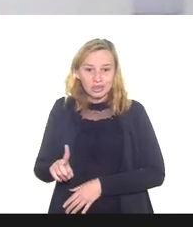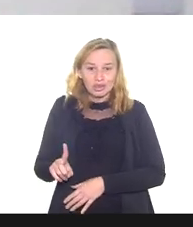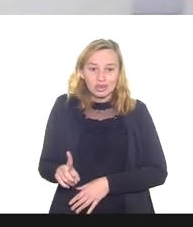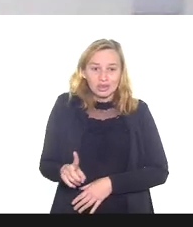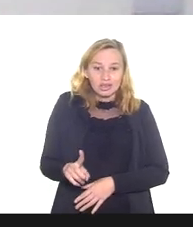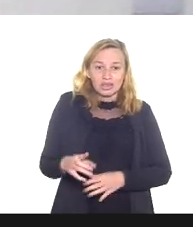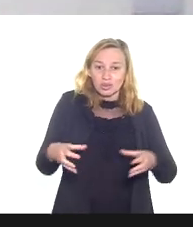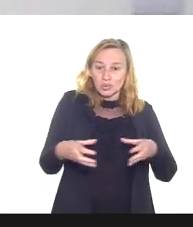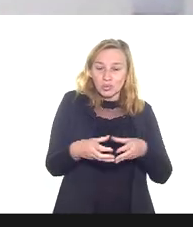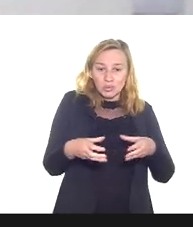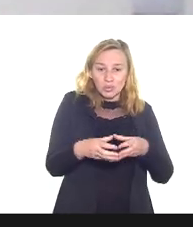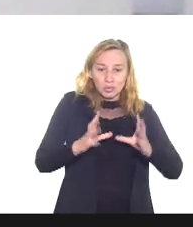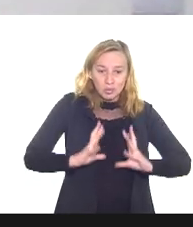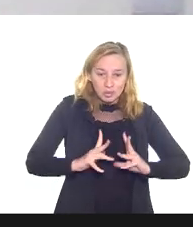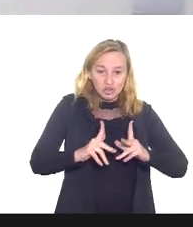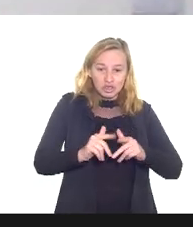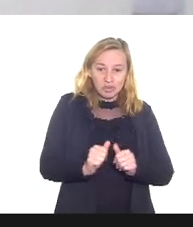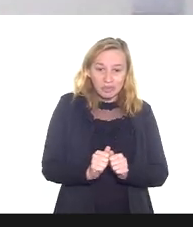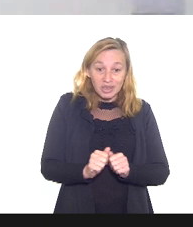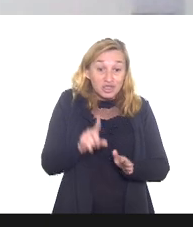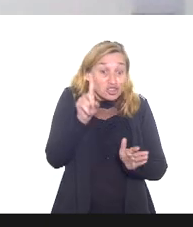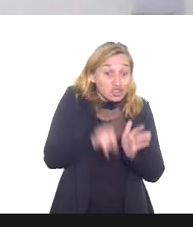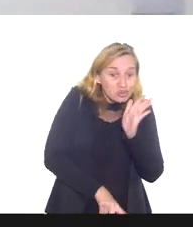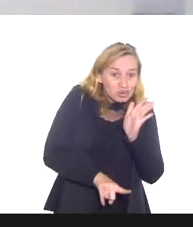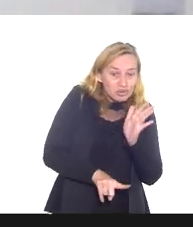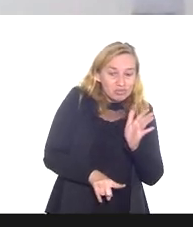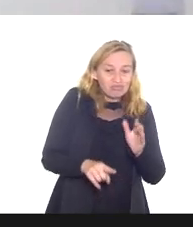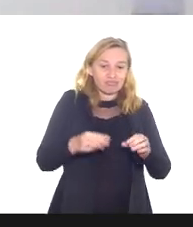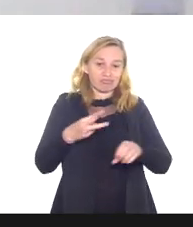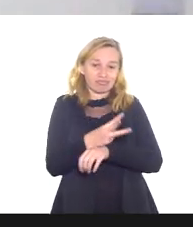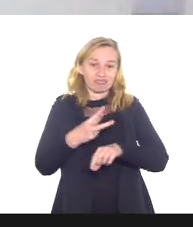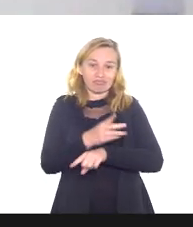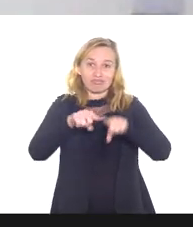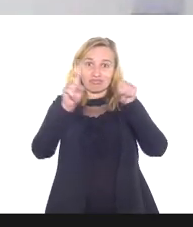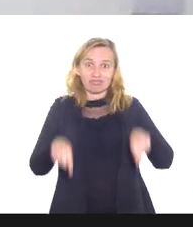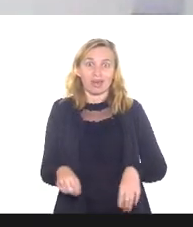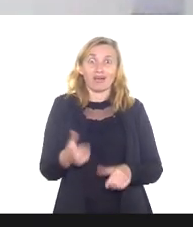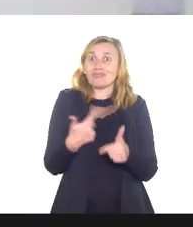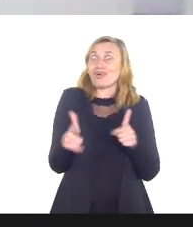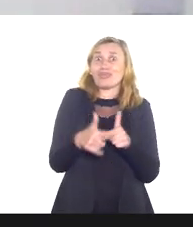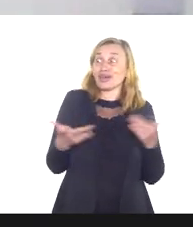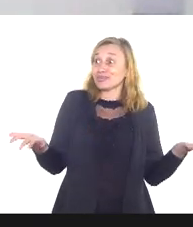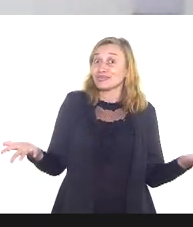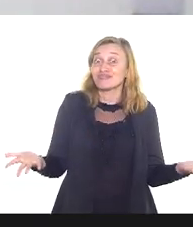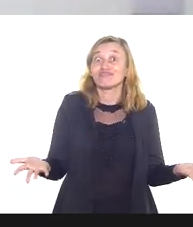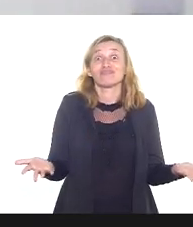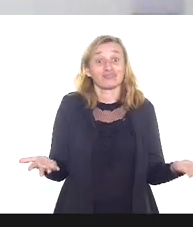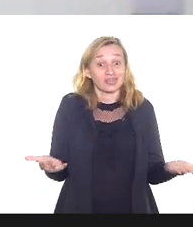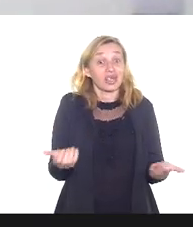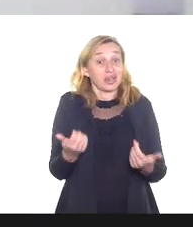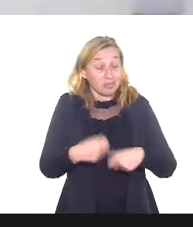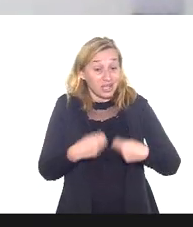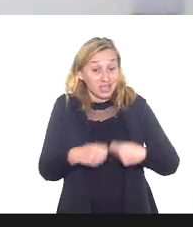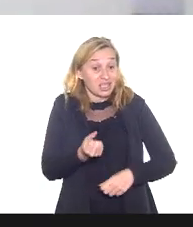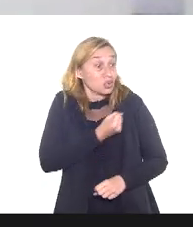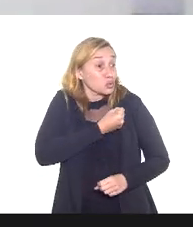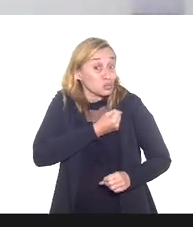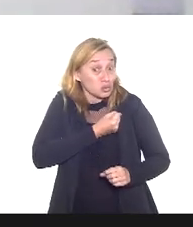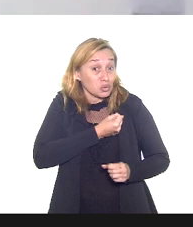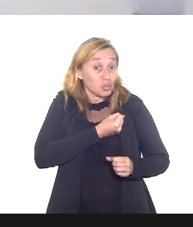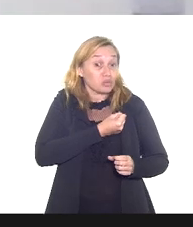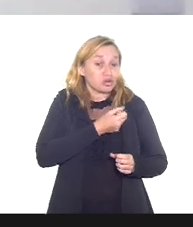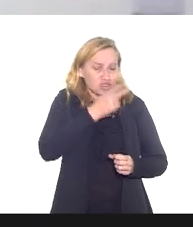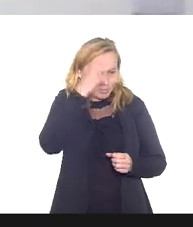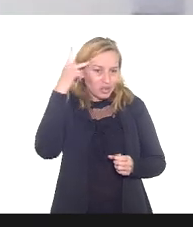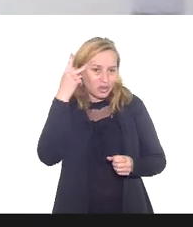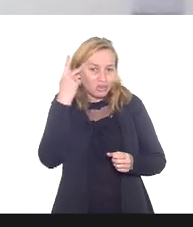a equipe da limpeza diminuída pela empresa terceirizada. Isso é um problema. Nós temos que fazer o contrário. Temos que aumentar as equipes de limpeza, temos que